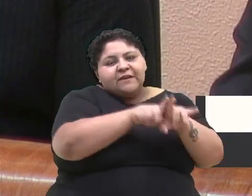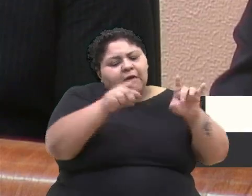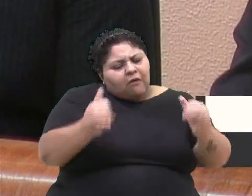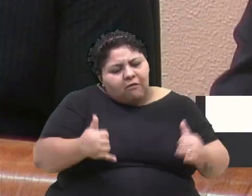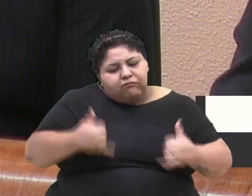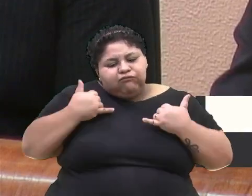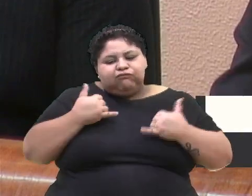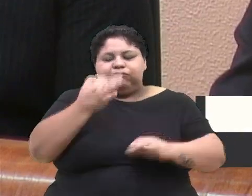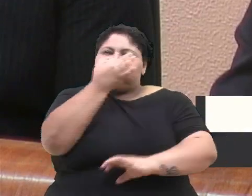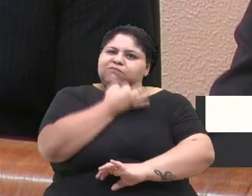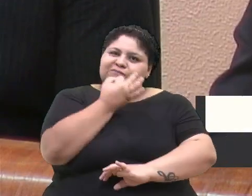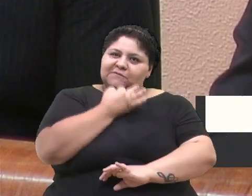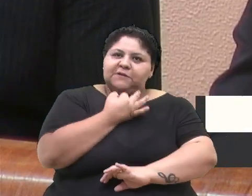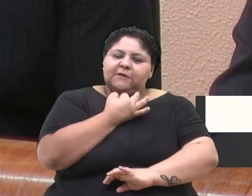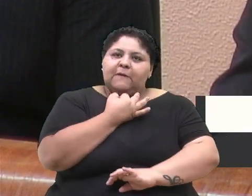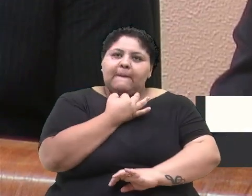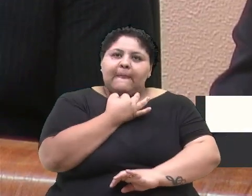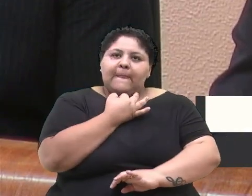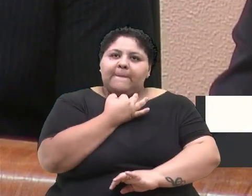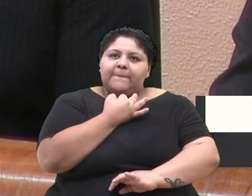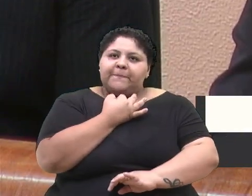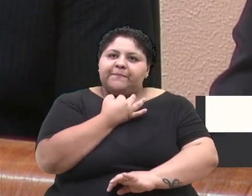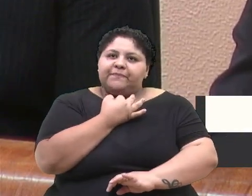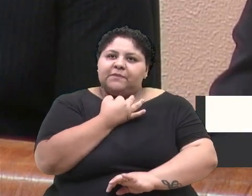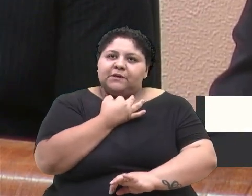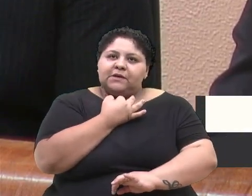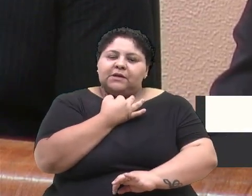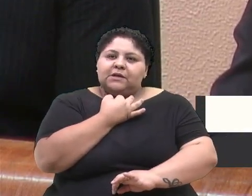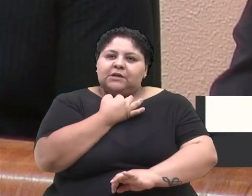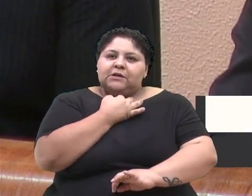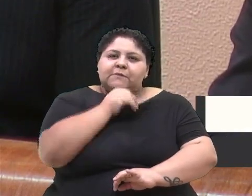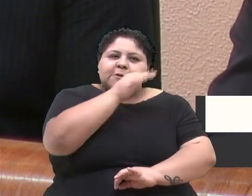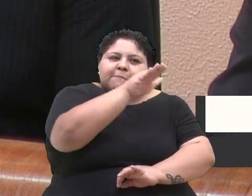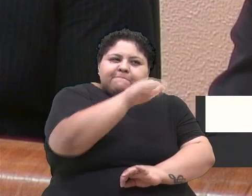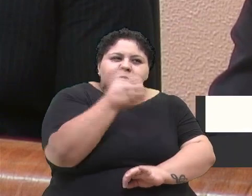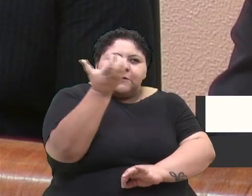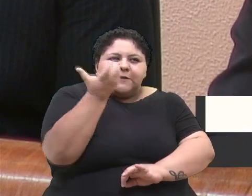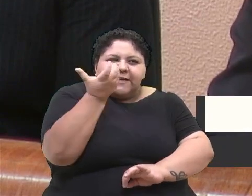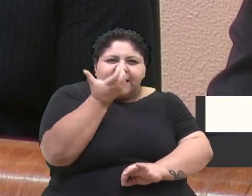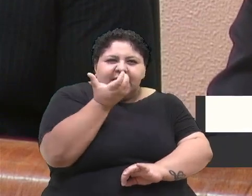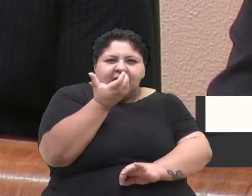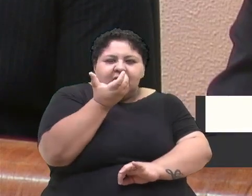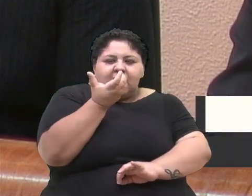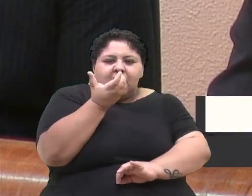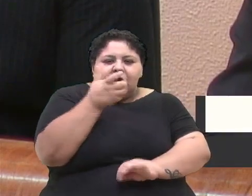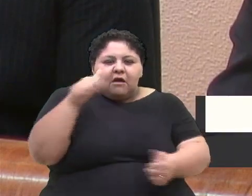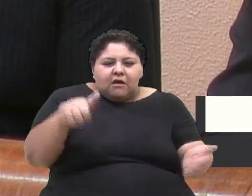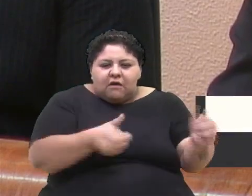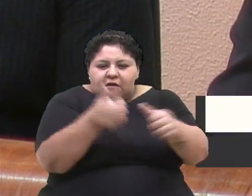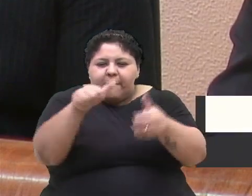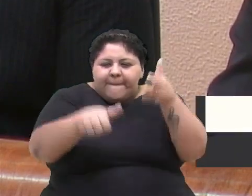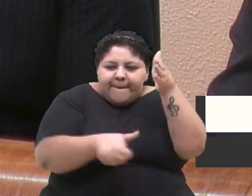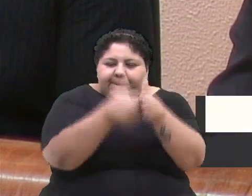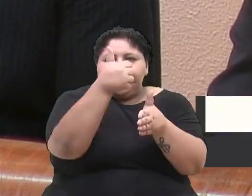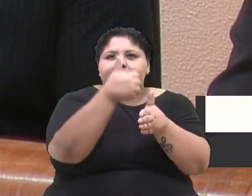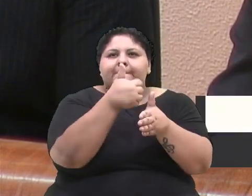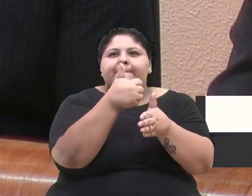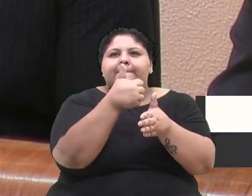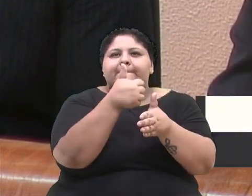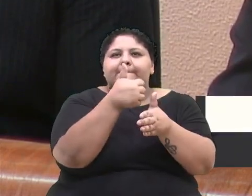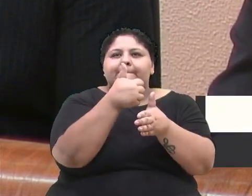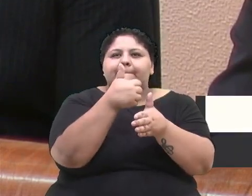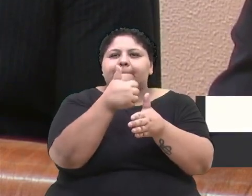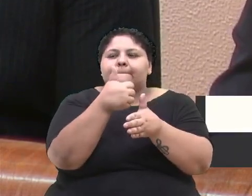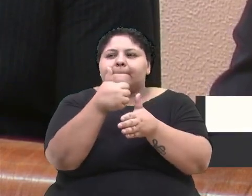aos caxienses, pela busca incessante por qualidade e melhorias que